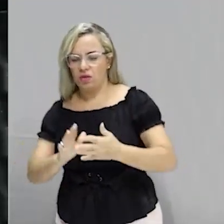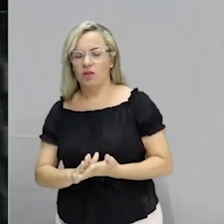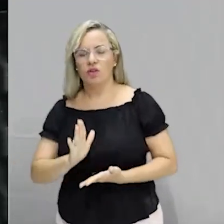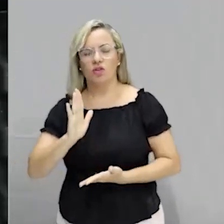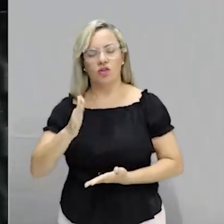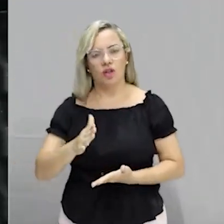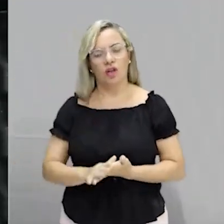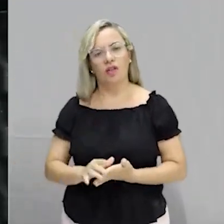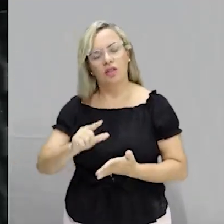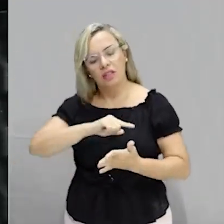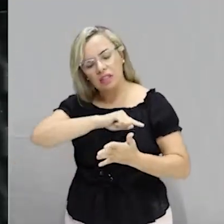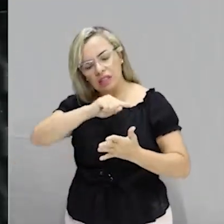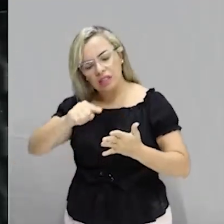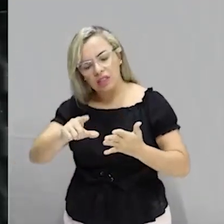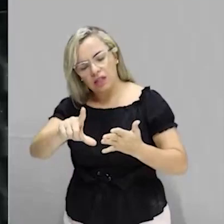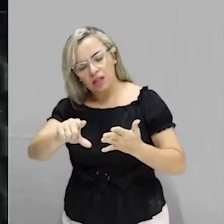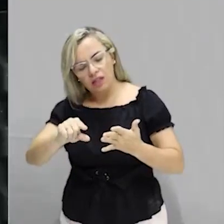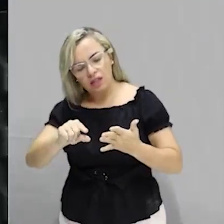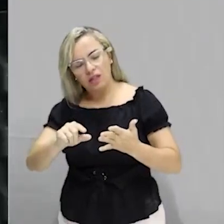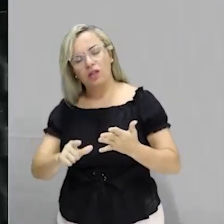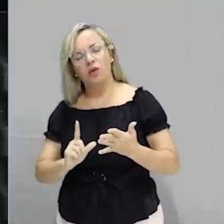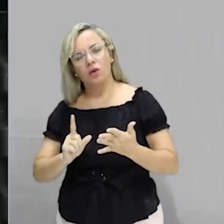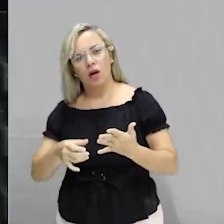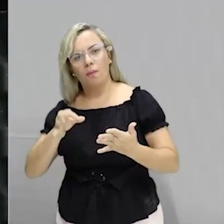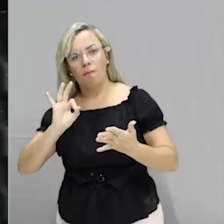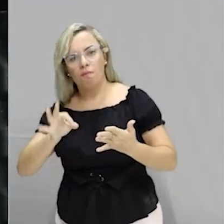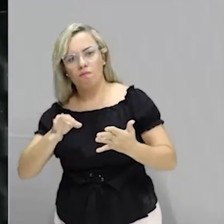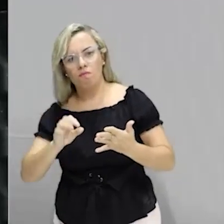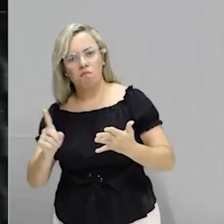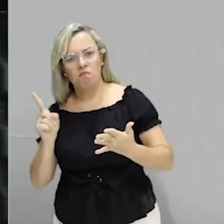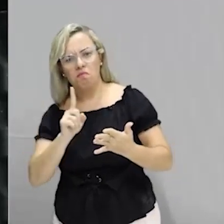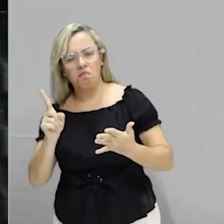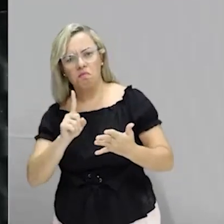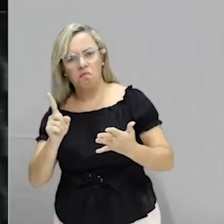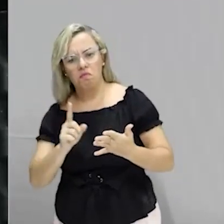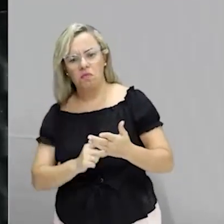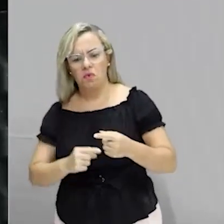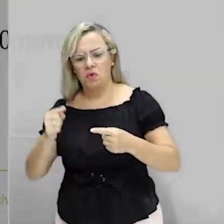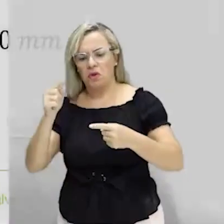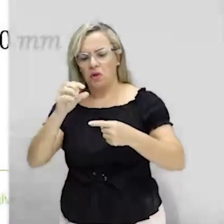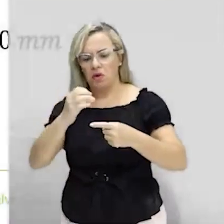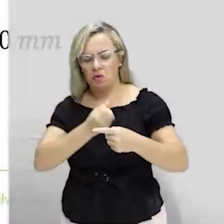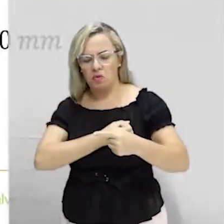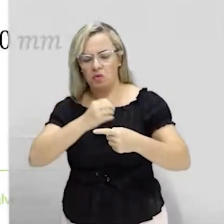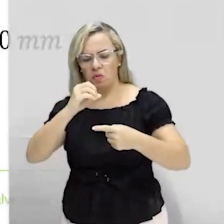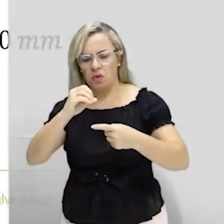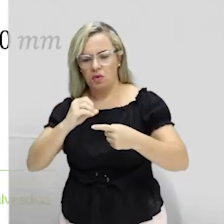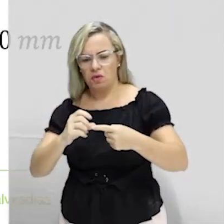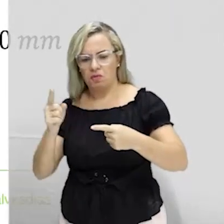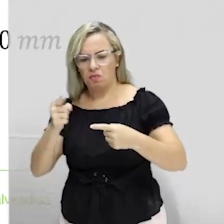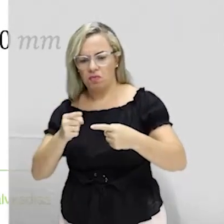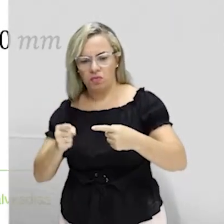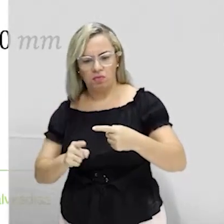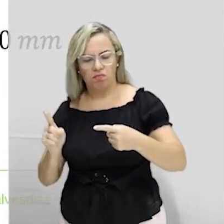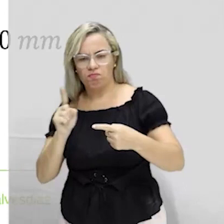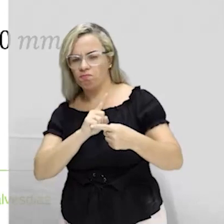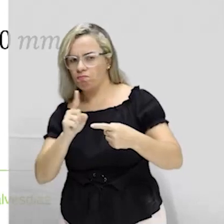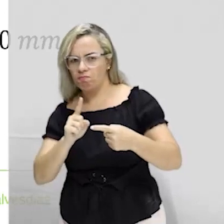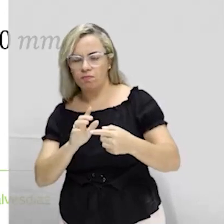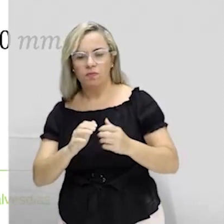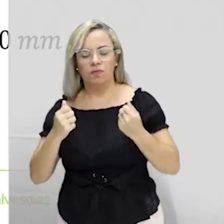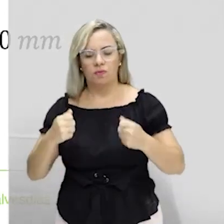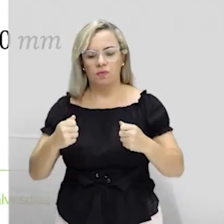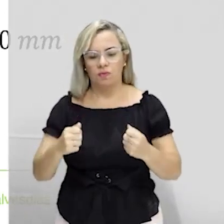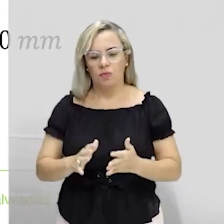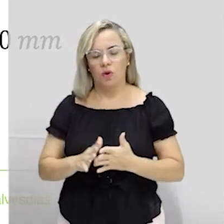já tenho o gabarito, sem redução, sem nada. Nem precisa cortar zeros, tá? Então, aqui já foi, né? O